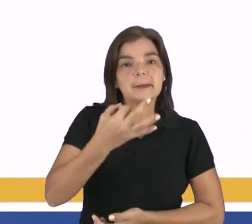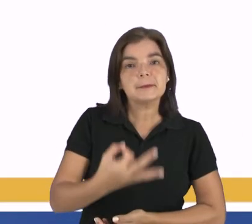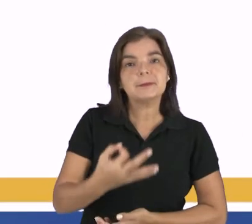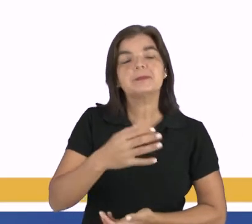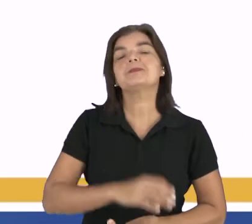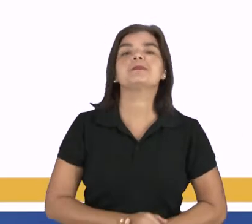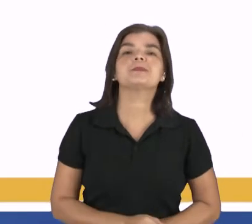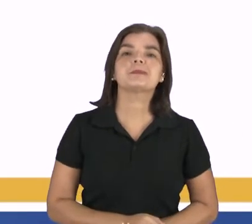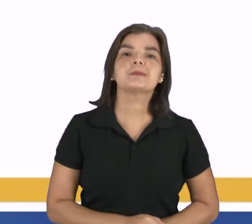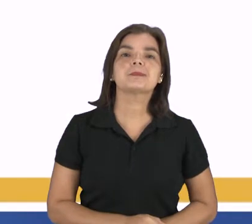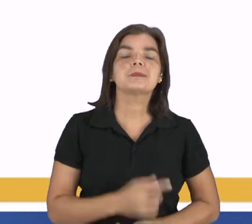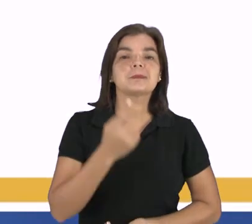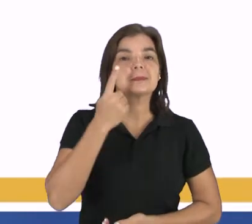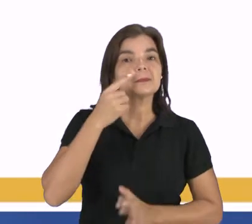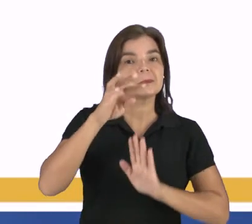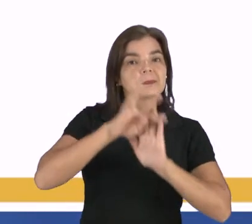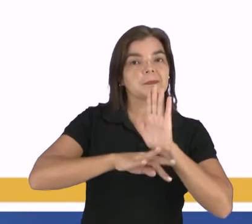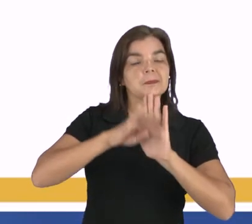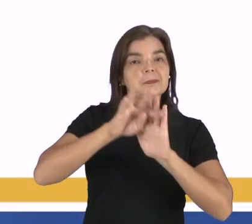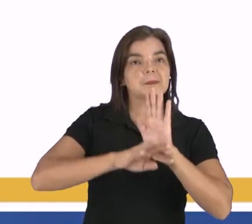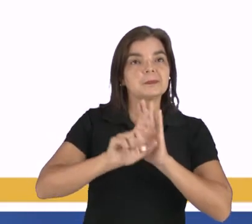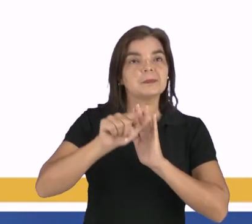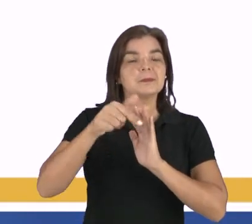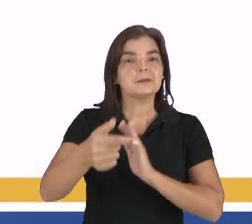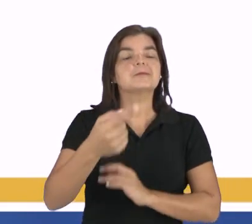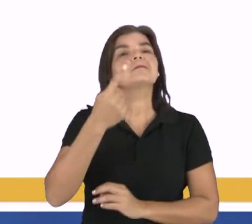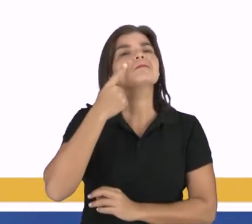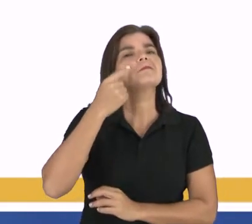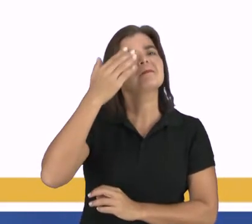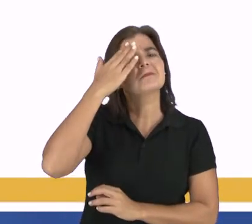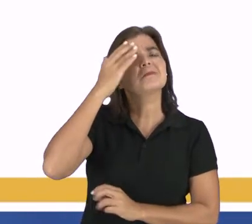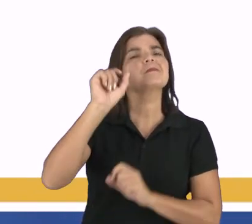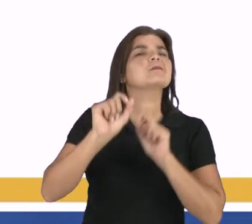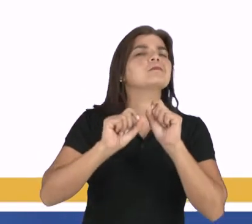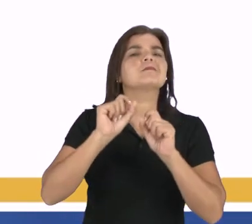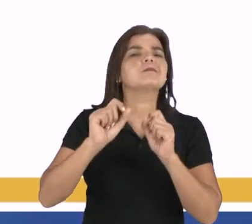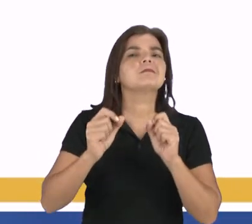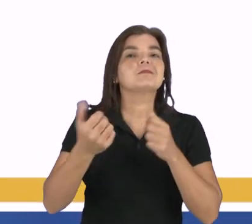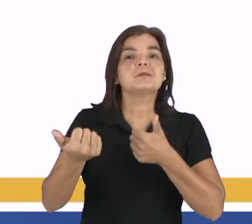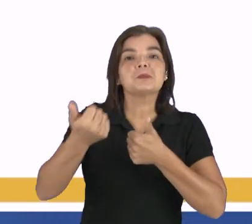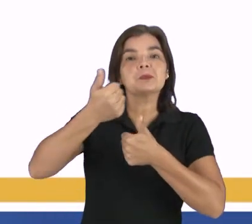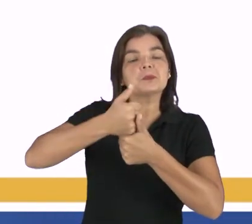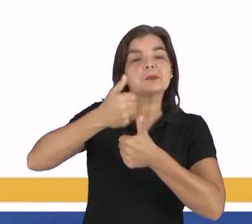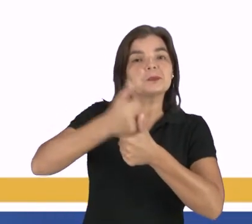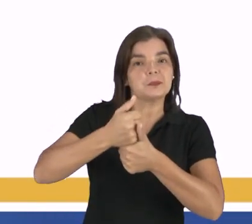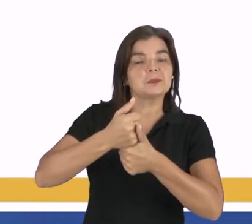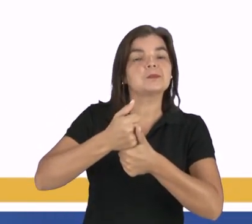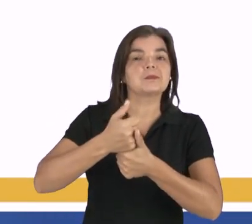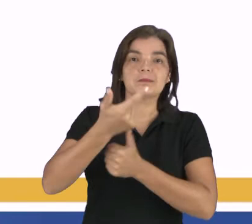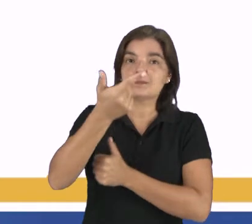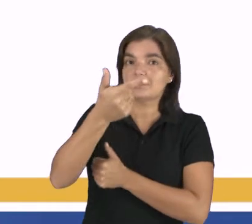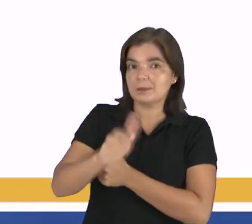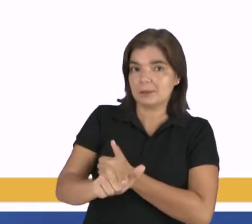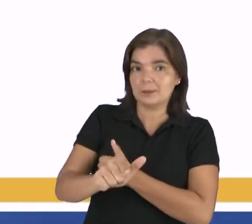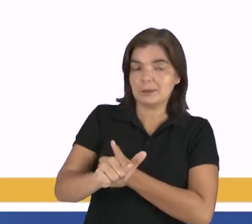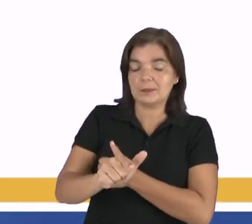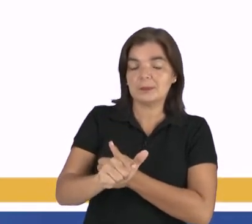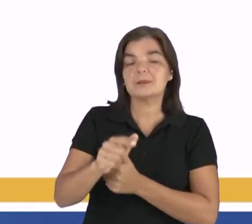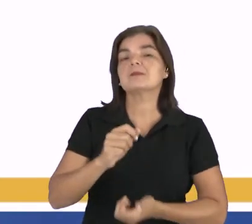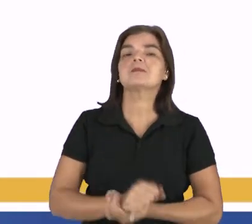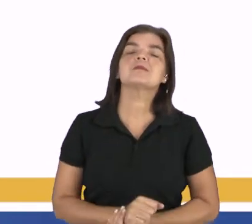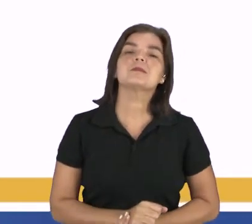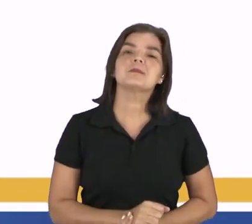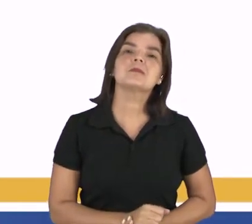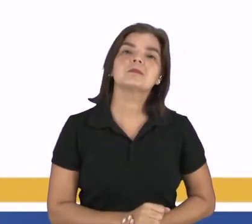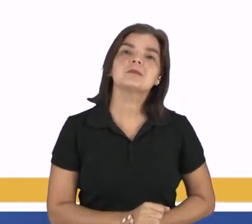Certinho? Então, vamos ao texto abaixo e, a partir daí, vamos entender o que é a substituição, a repetição